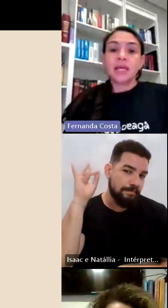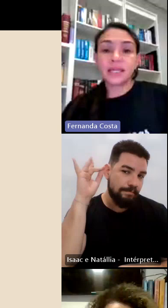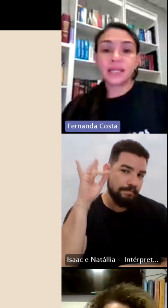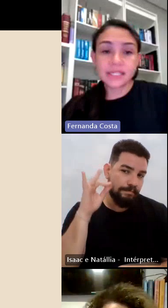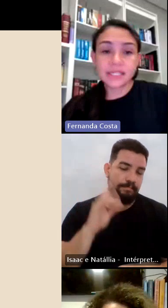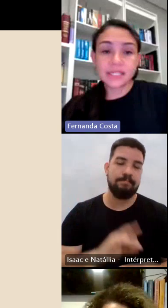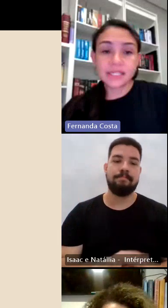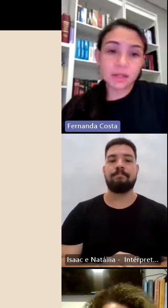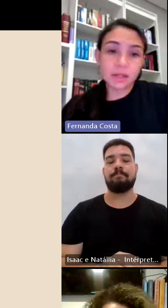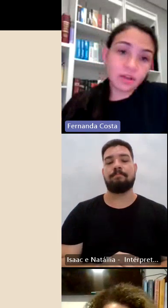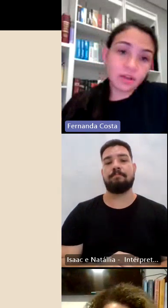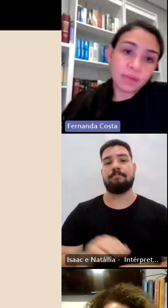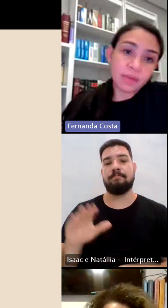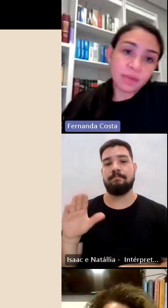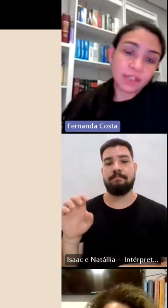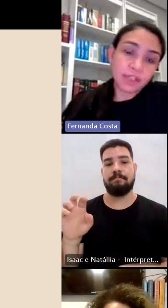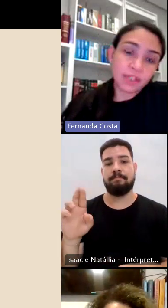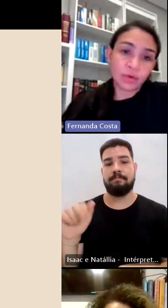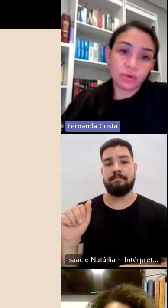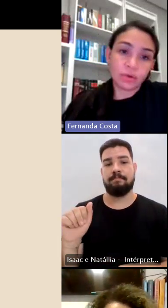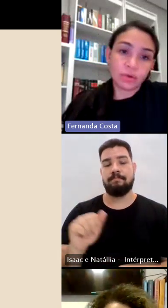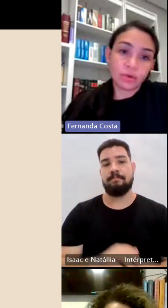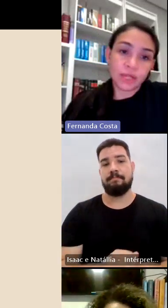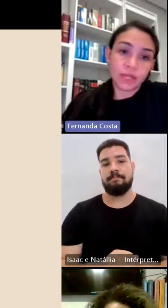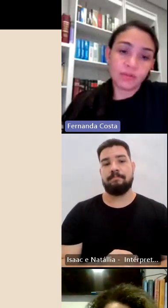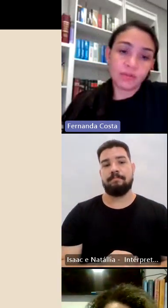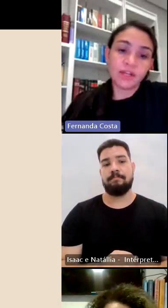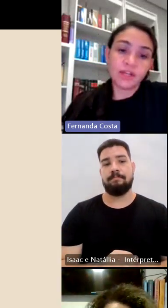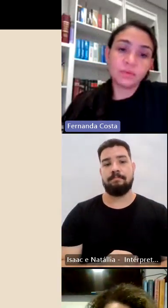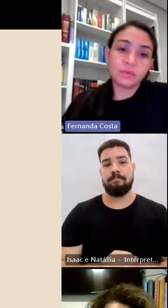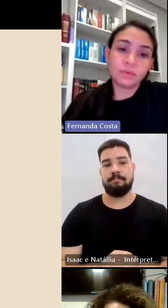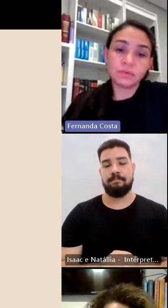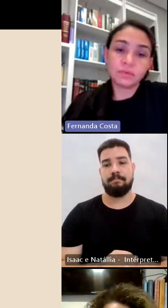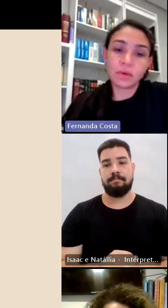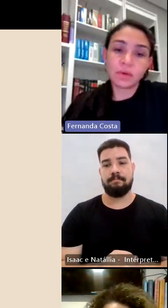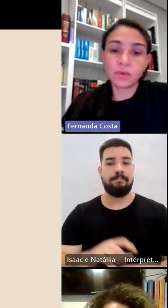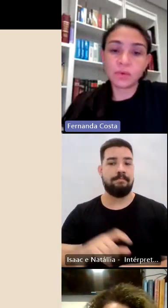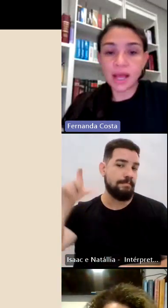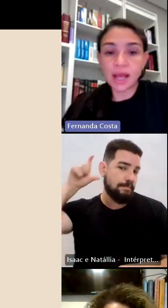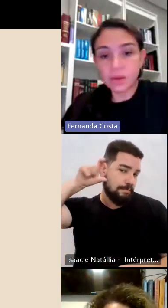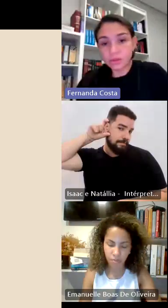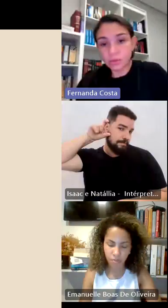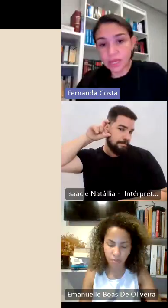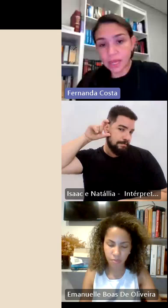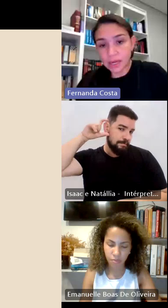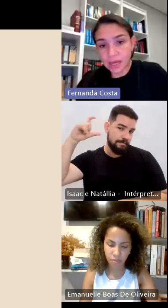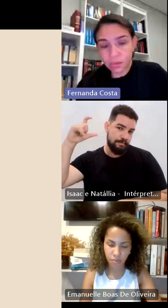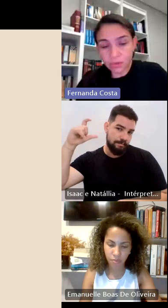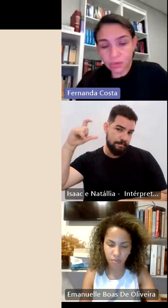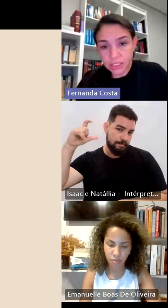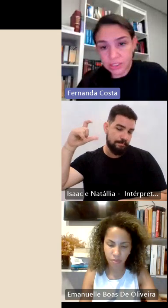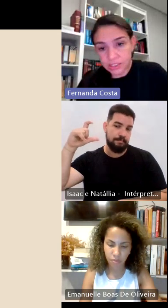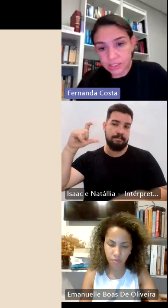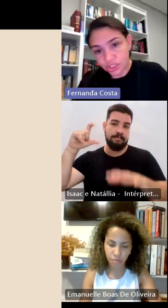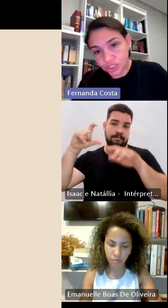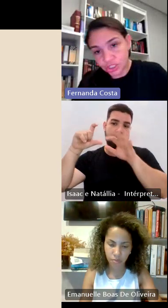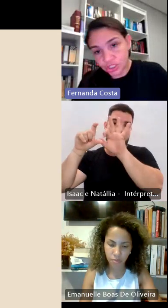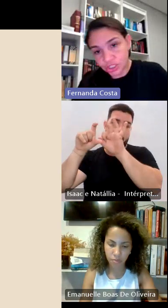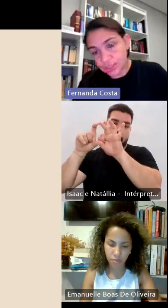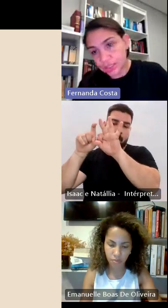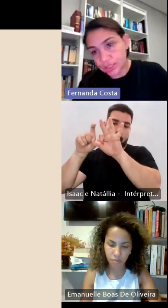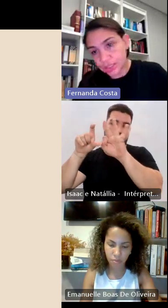E aí aqui vocês podem ver novamente, né, o pavilhão auricular, o canal. Antes da